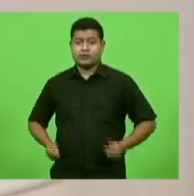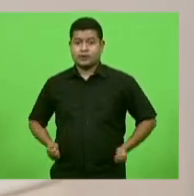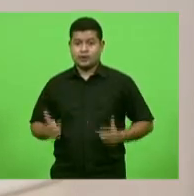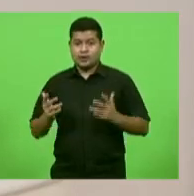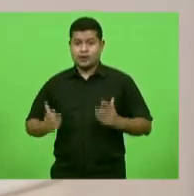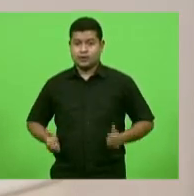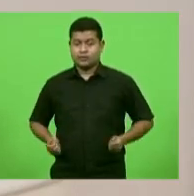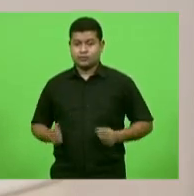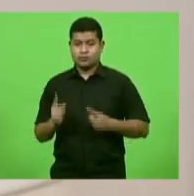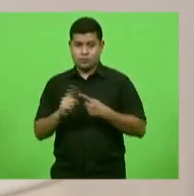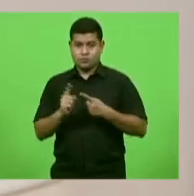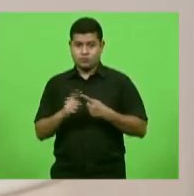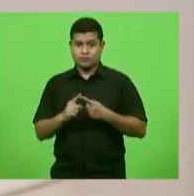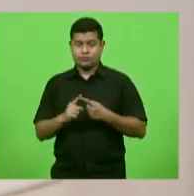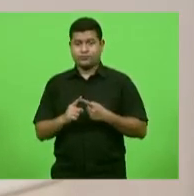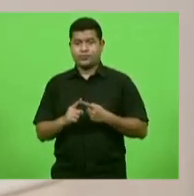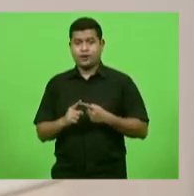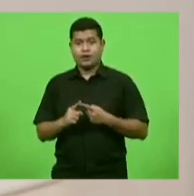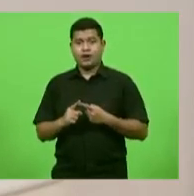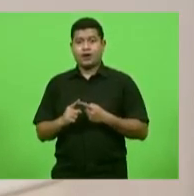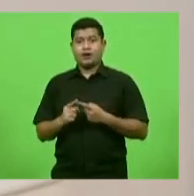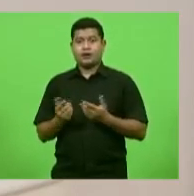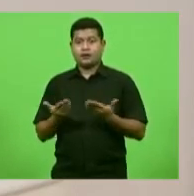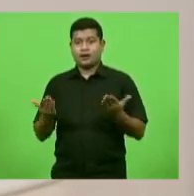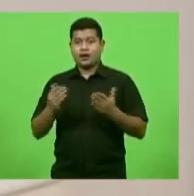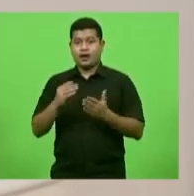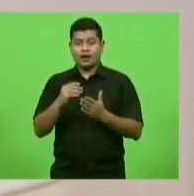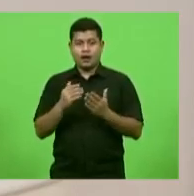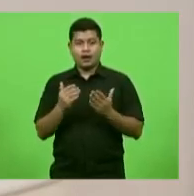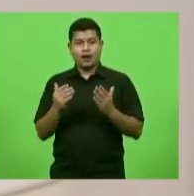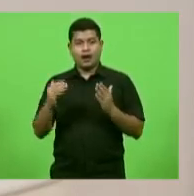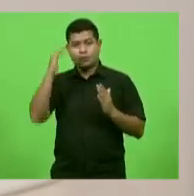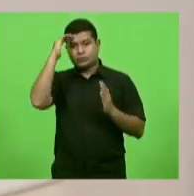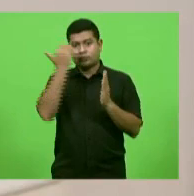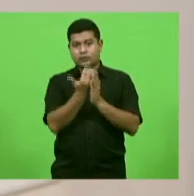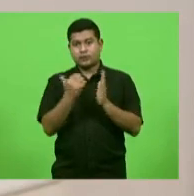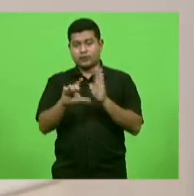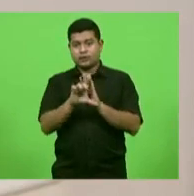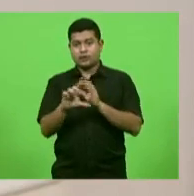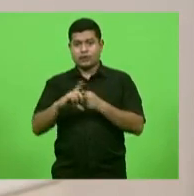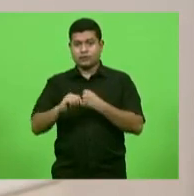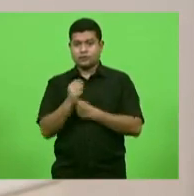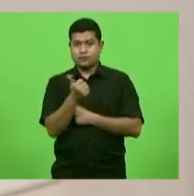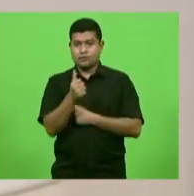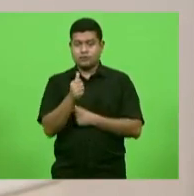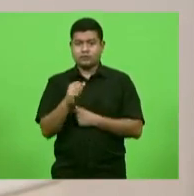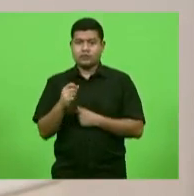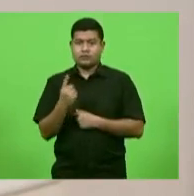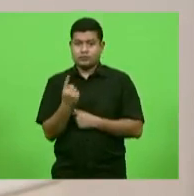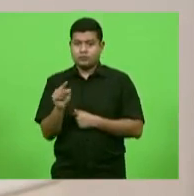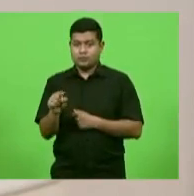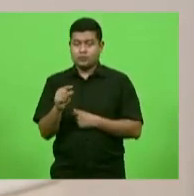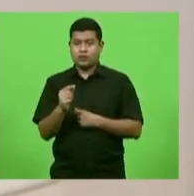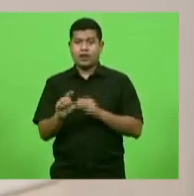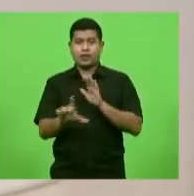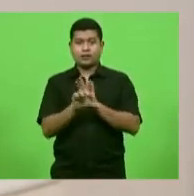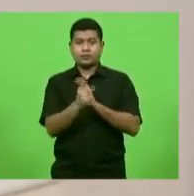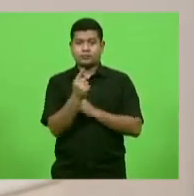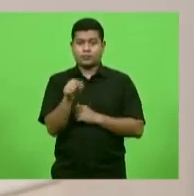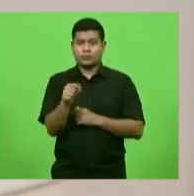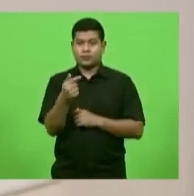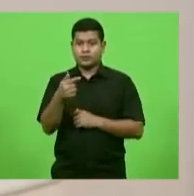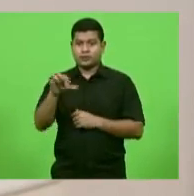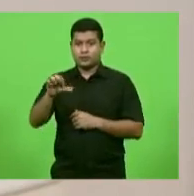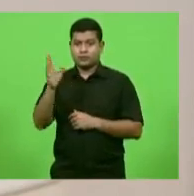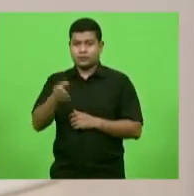Ordenação de despesa sem observância das prescrições legais, artigo 11, item 1, segunda parte da Lei 1079/50,